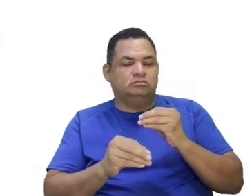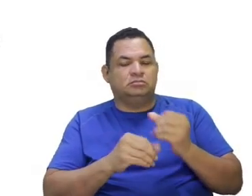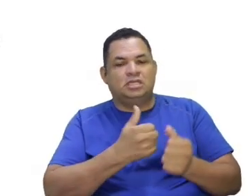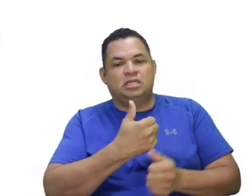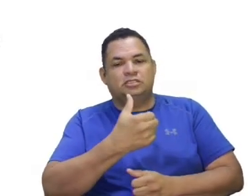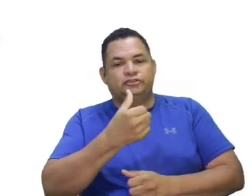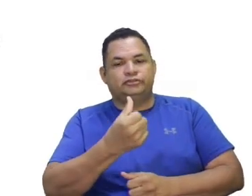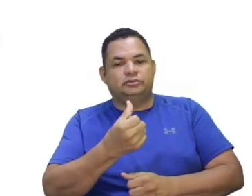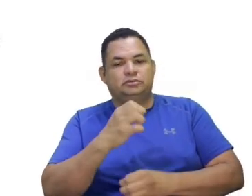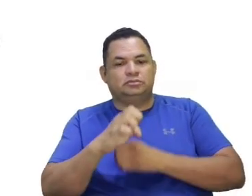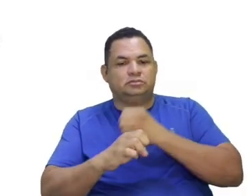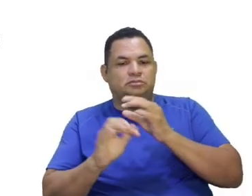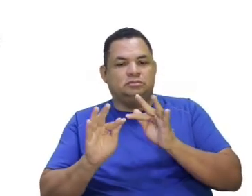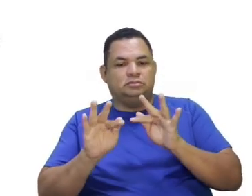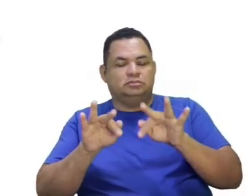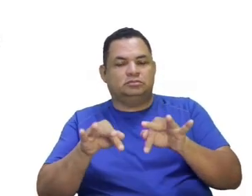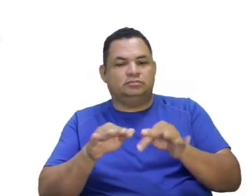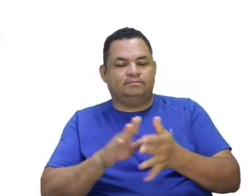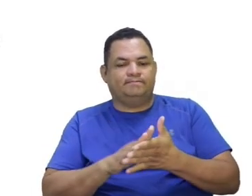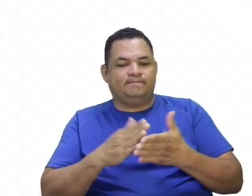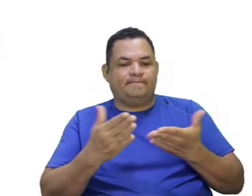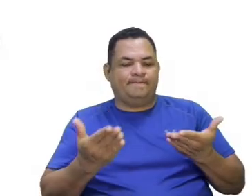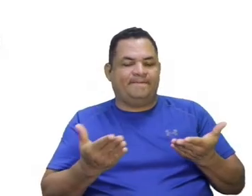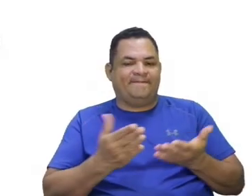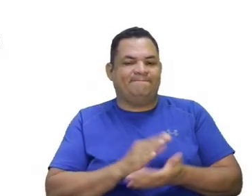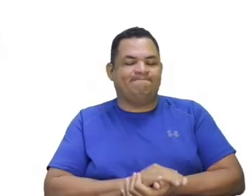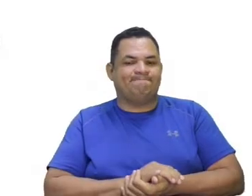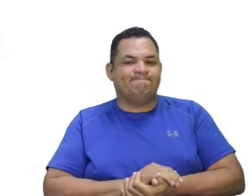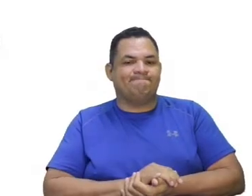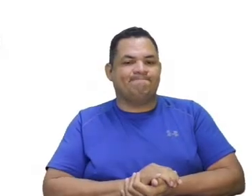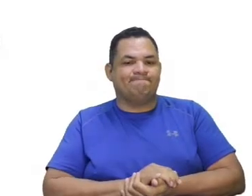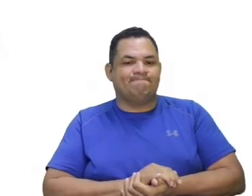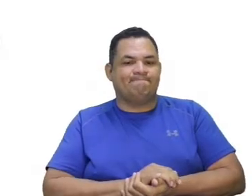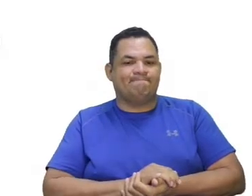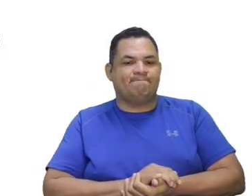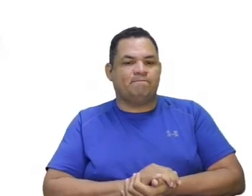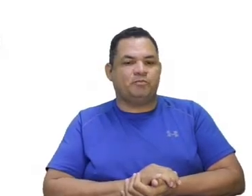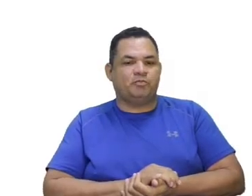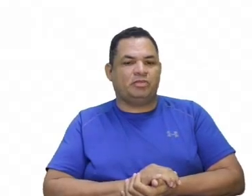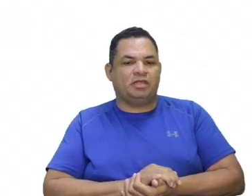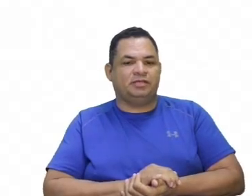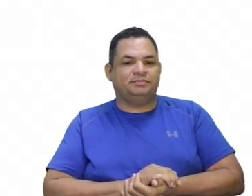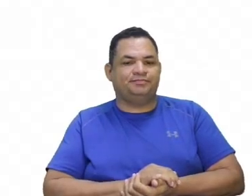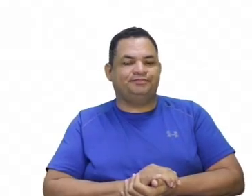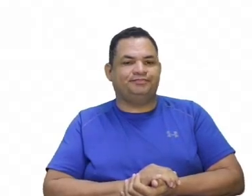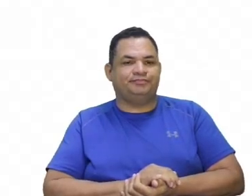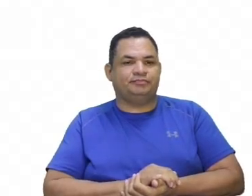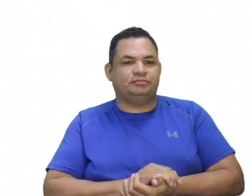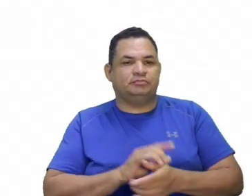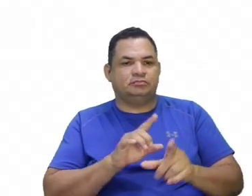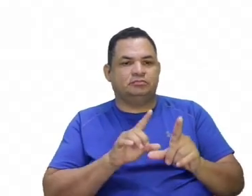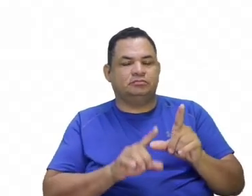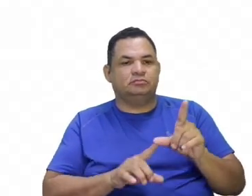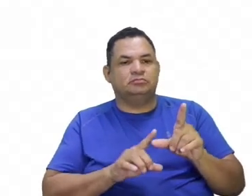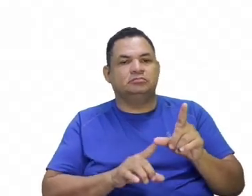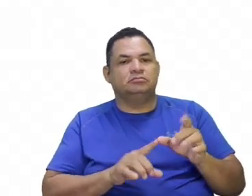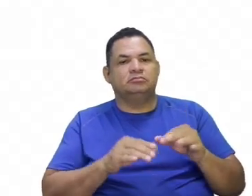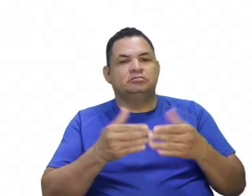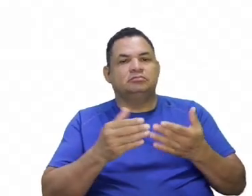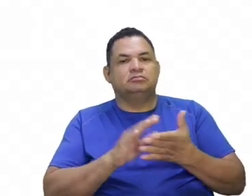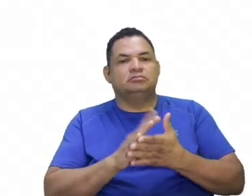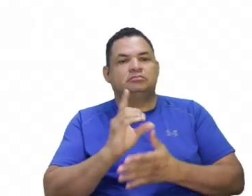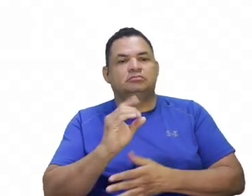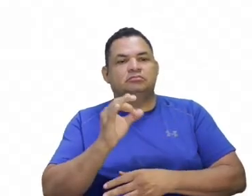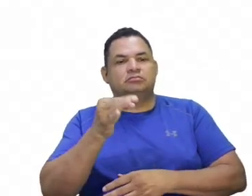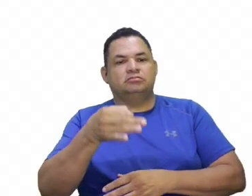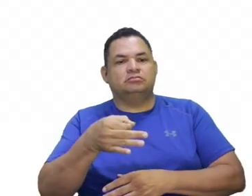16 elétrons no final. Então, somente a letra D é a alternativa